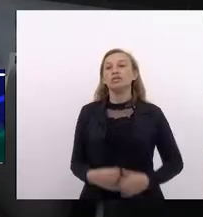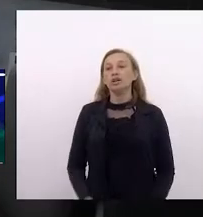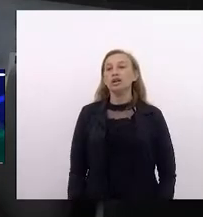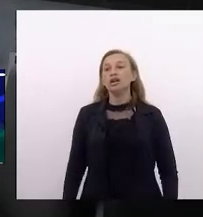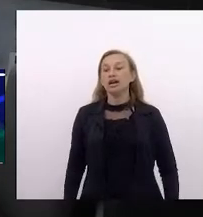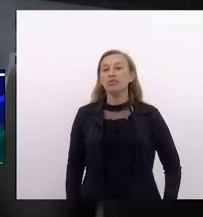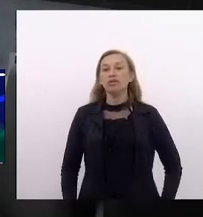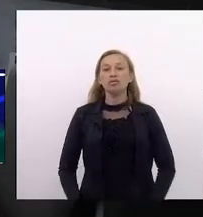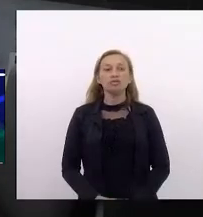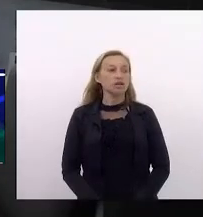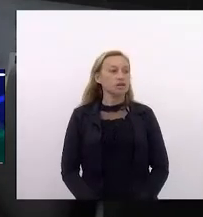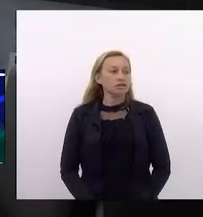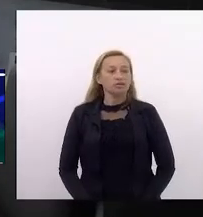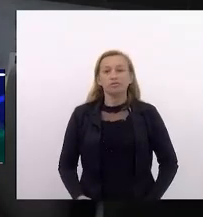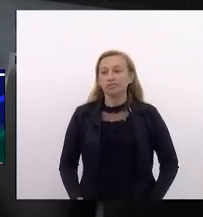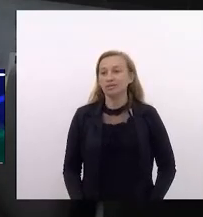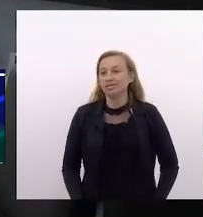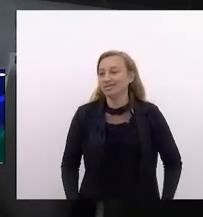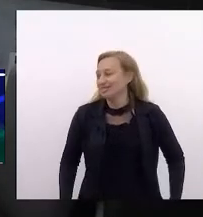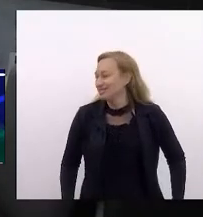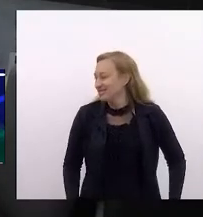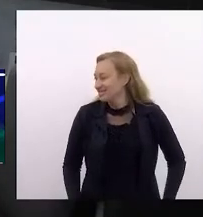E aí